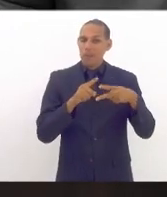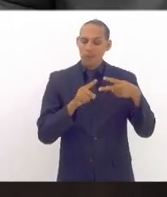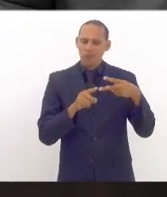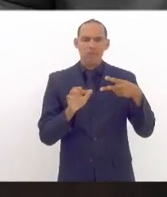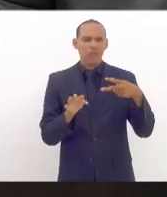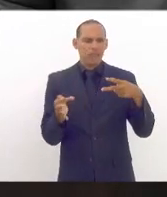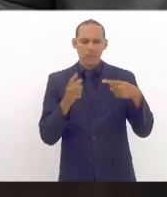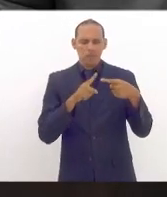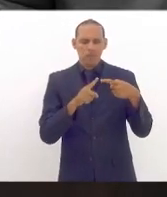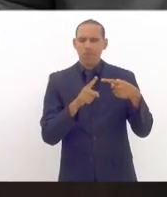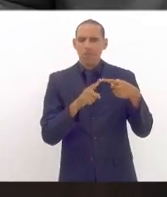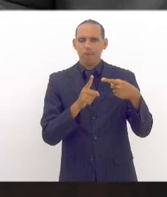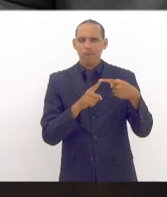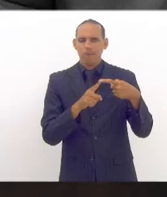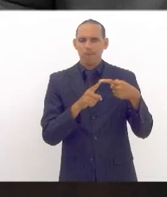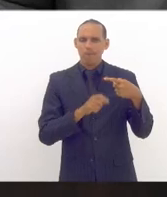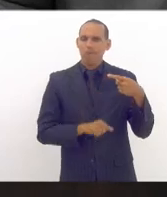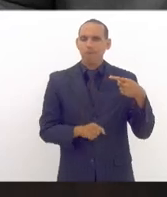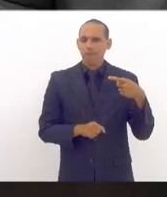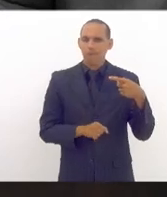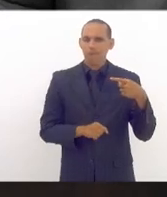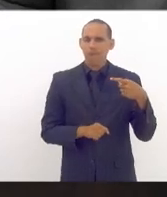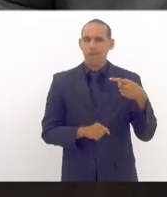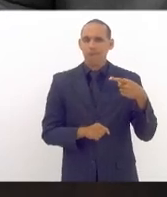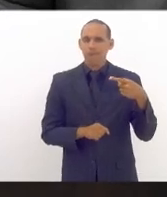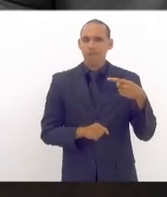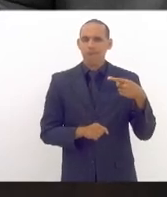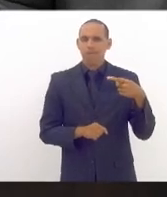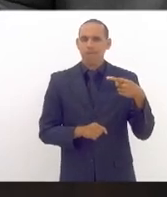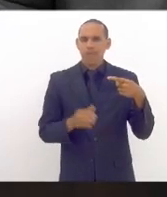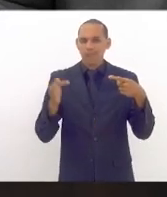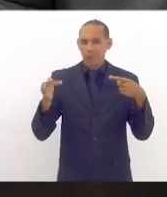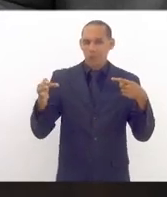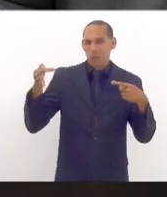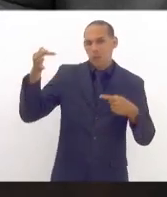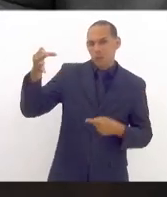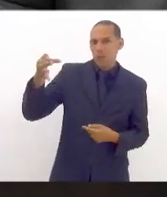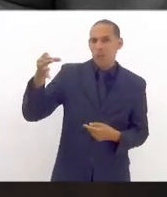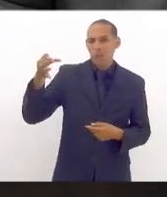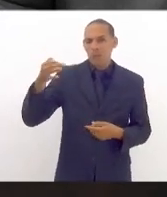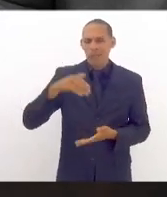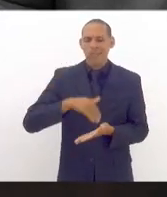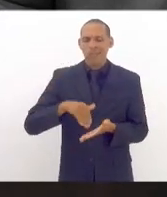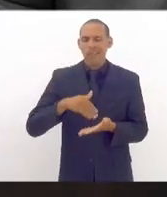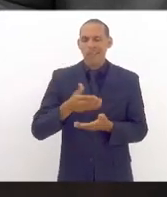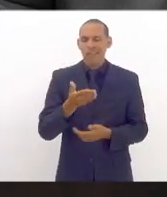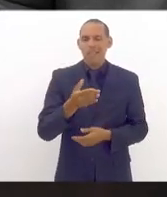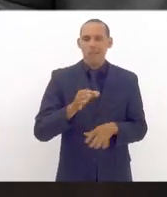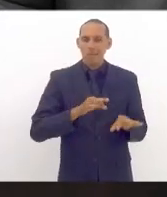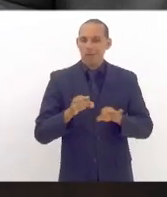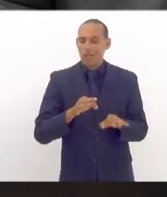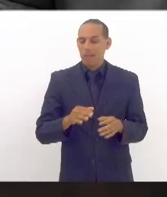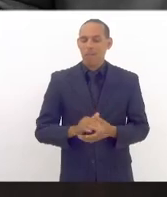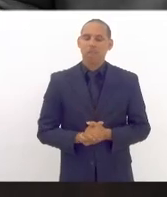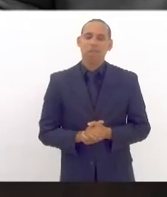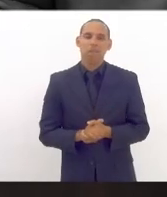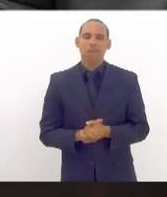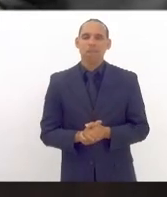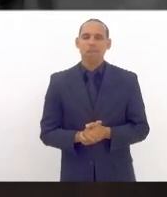simples não há futura secretária de planejamento